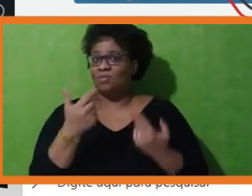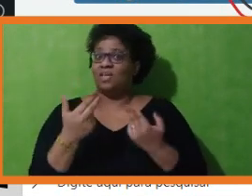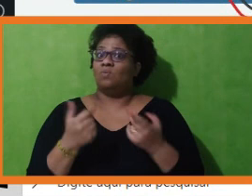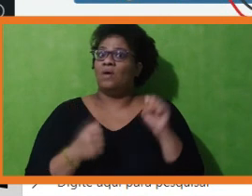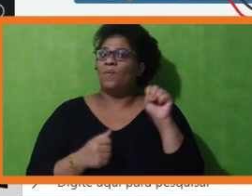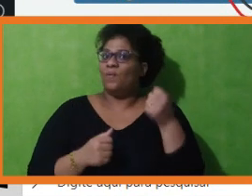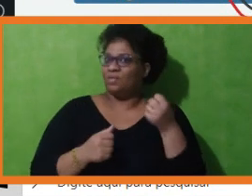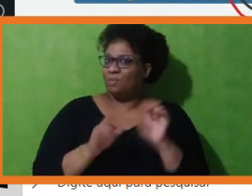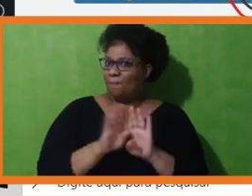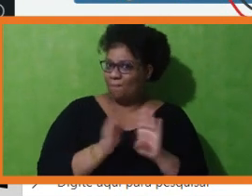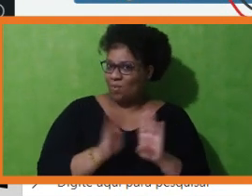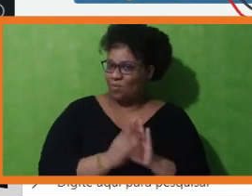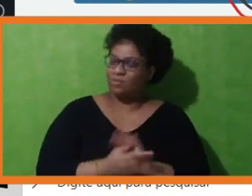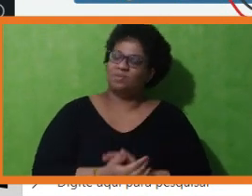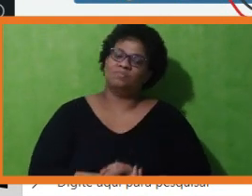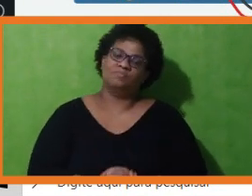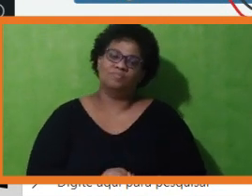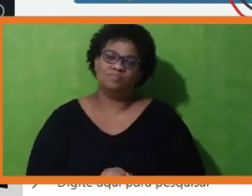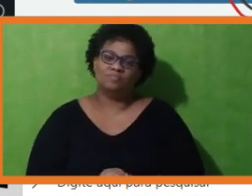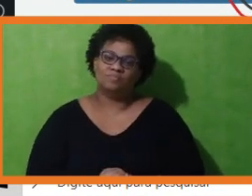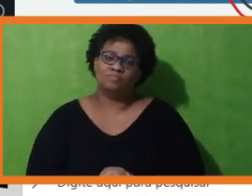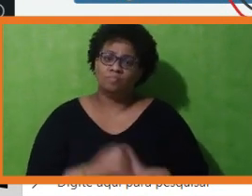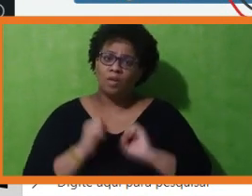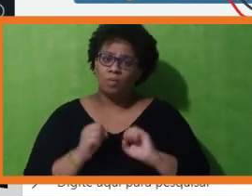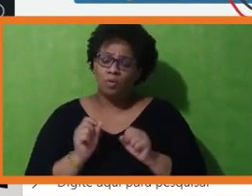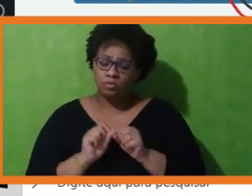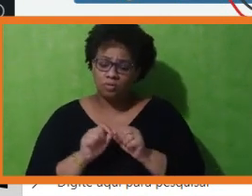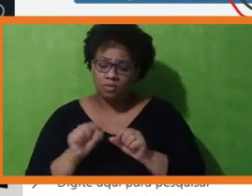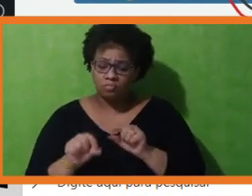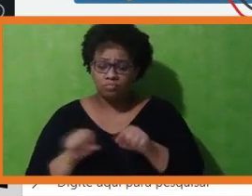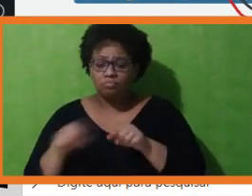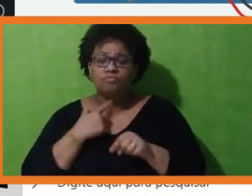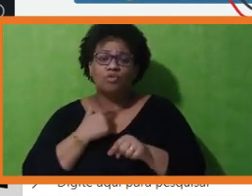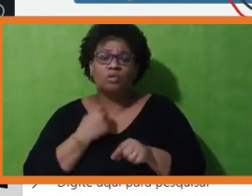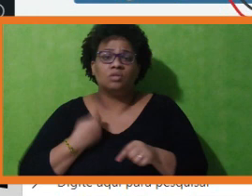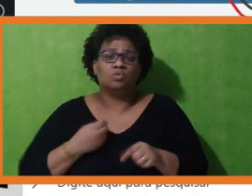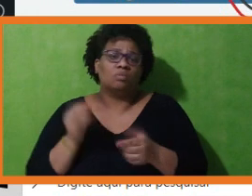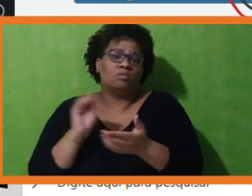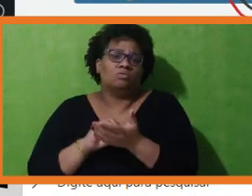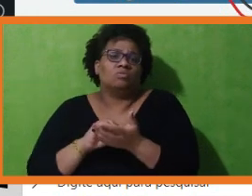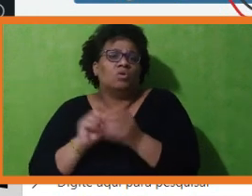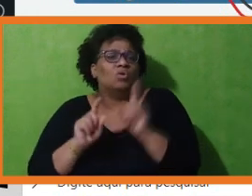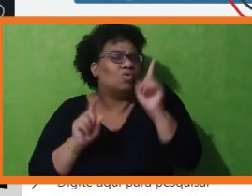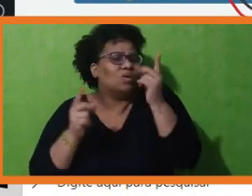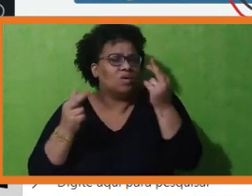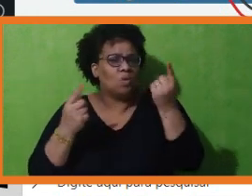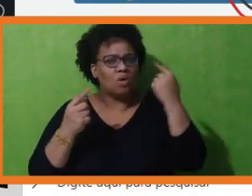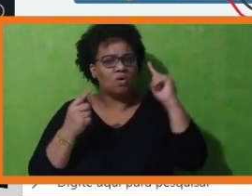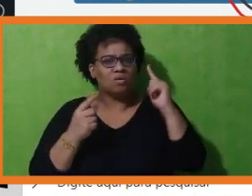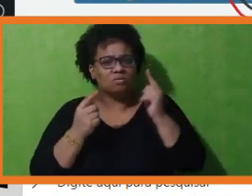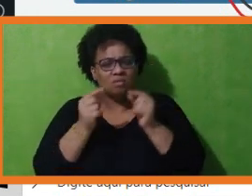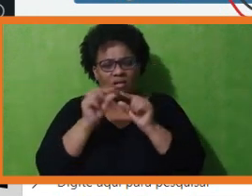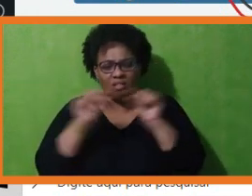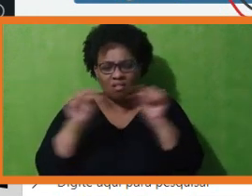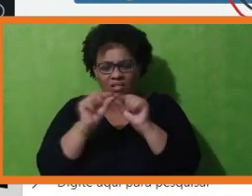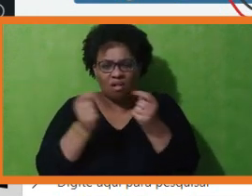que botão 1 é igual a 8, certo? Eu posso fazer isso, eu posso botar a declaração e depois atribuir o valor. Ou, como eu fiz lá em